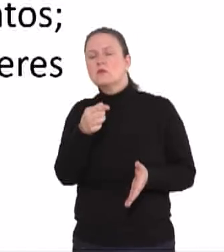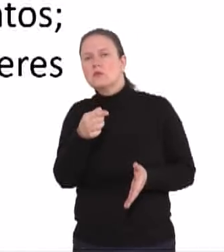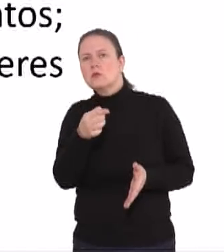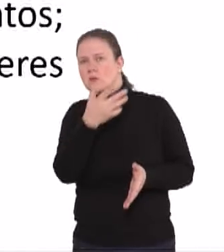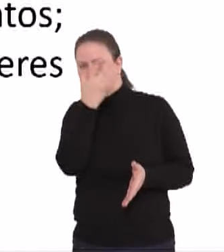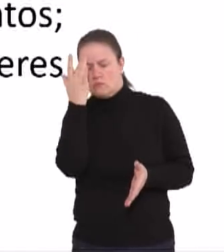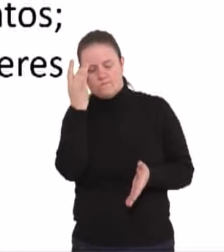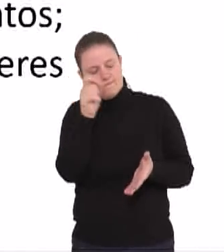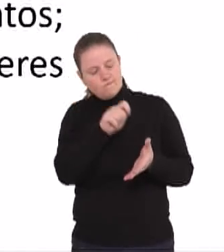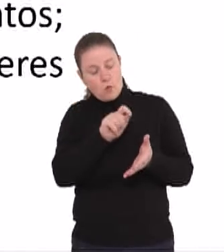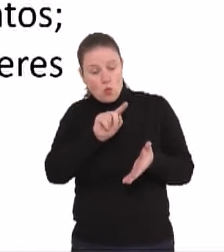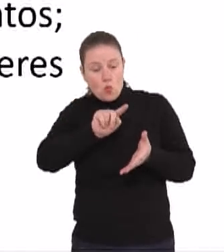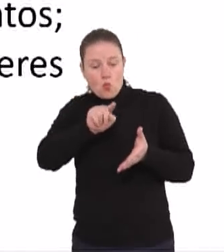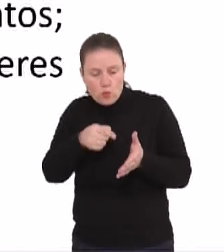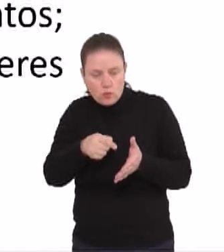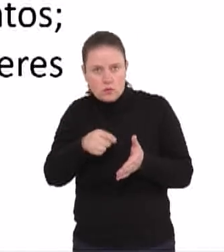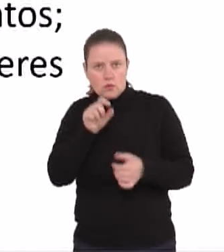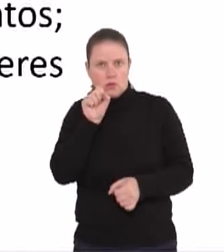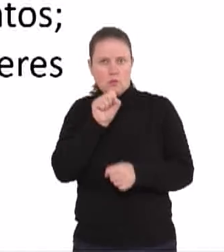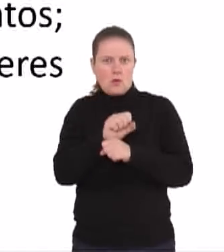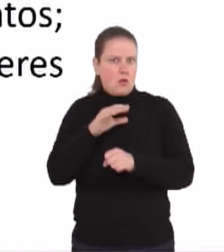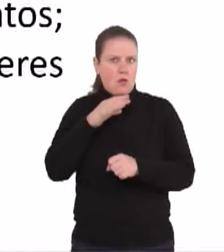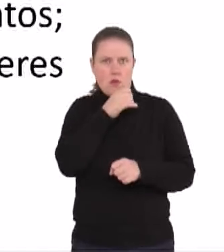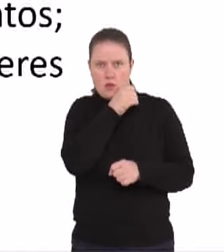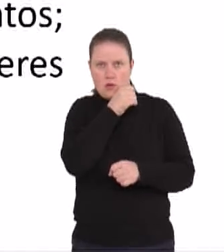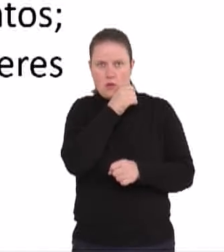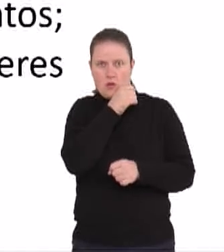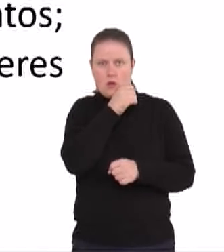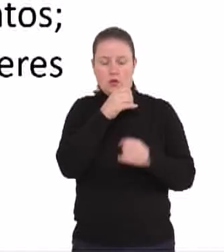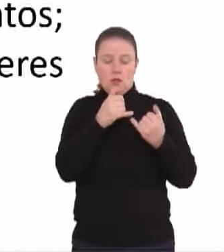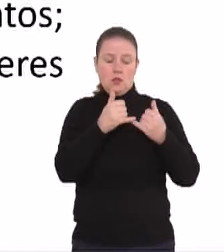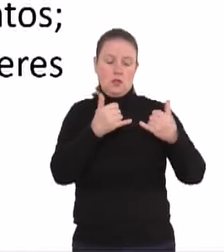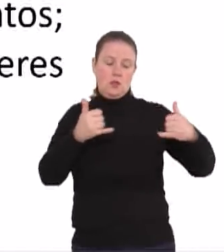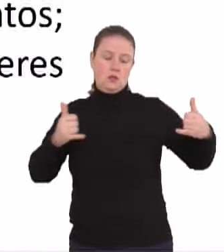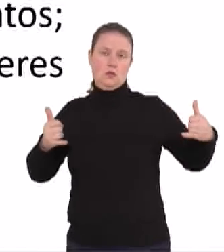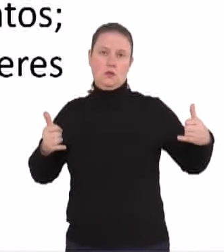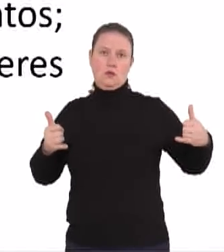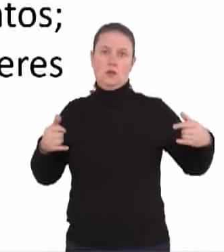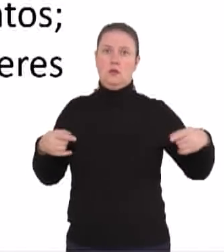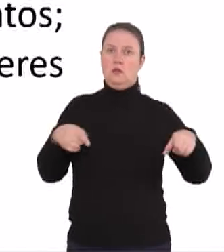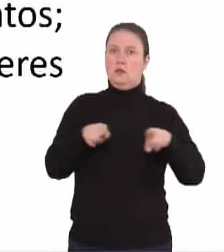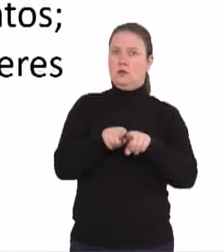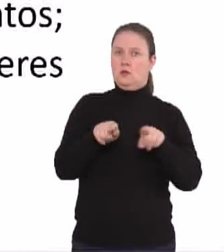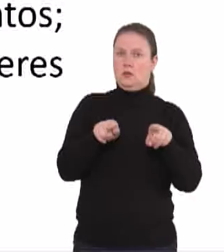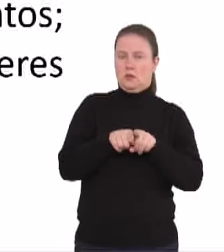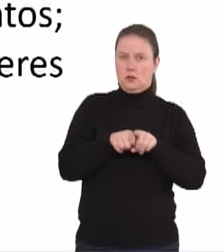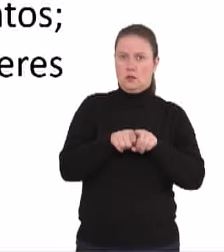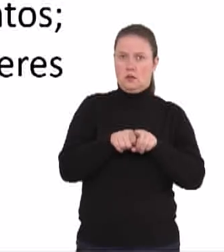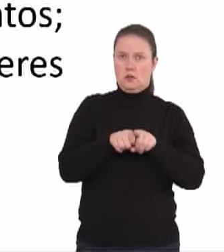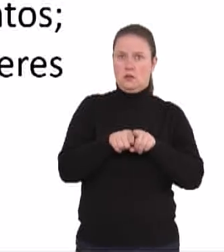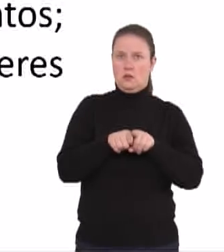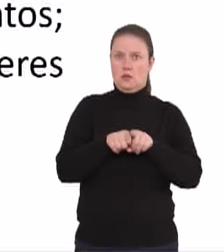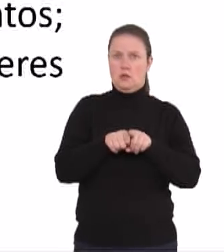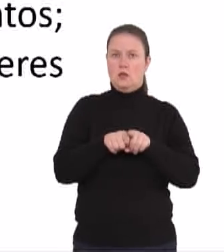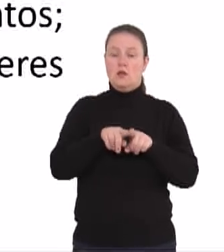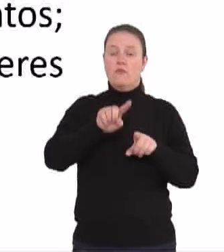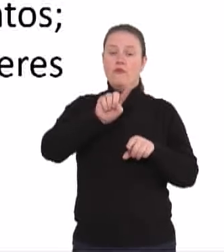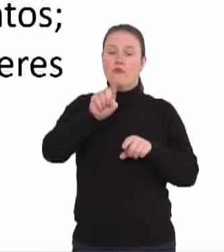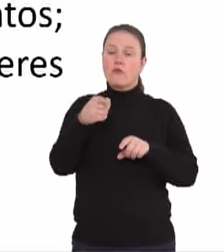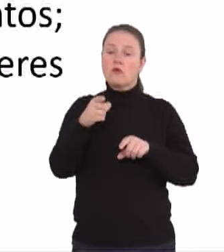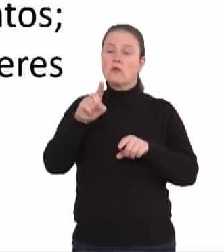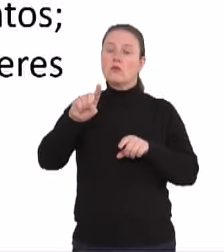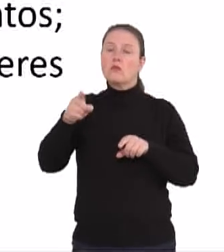lá, no início só havia core, vírgula, a energia. Também a energia está entre vírgulas